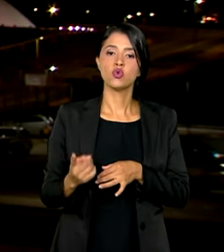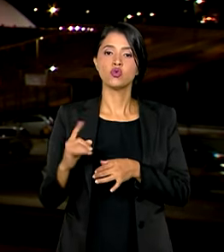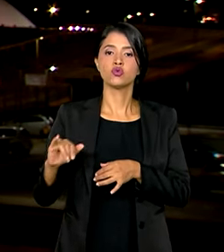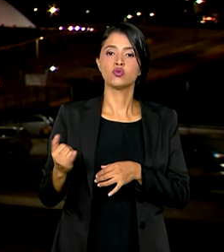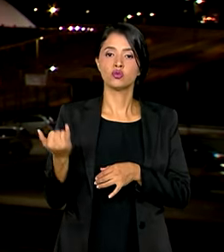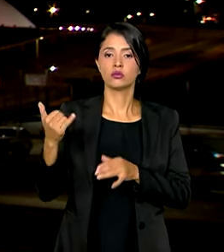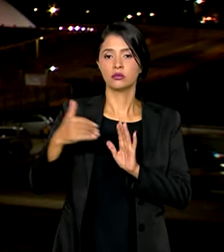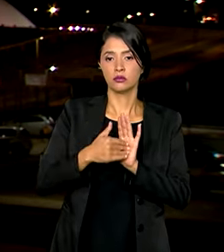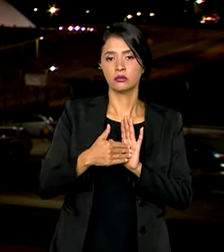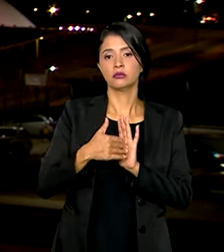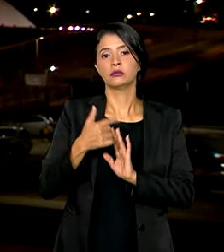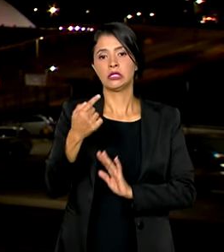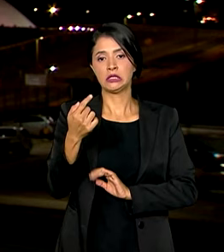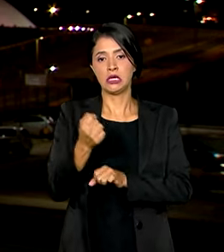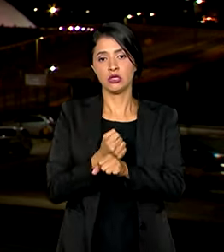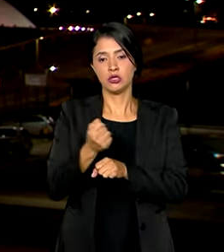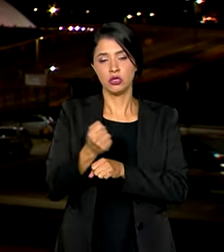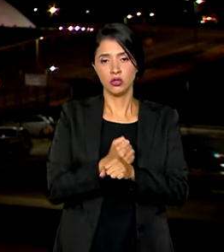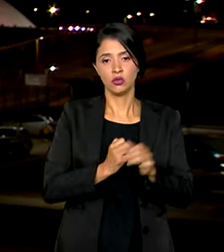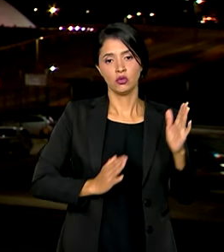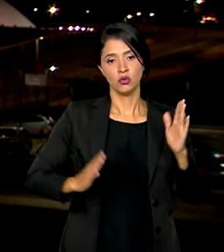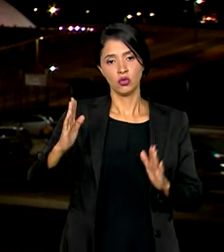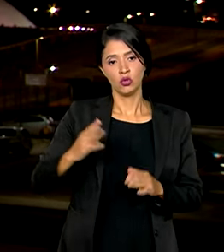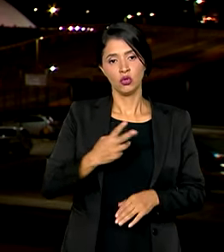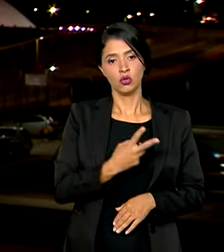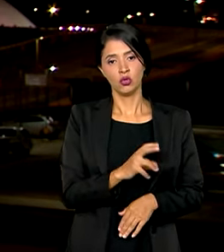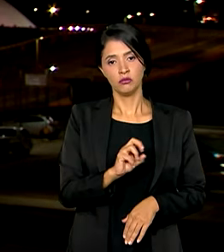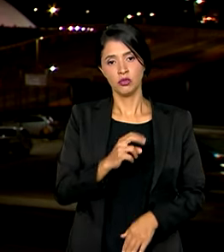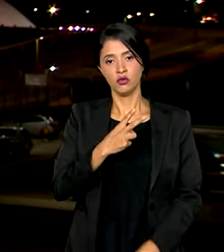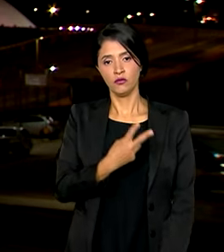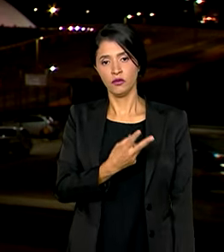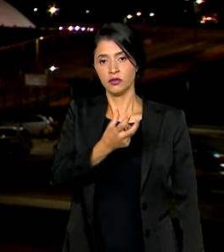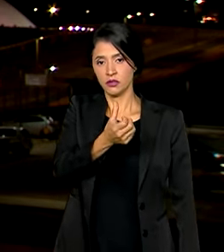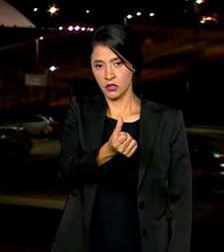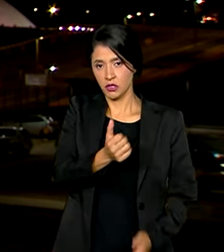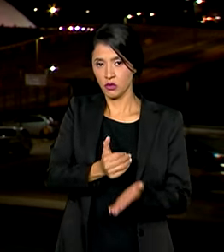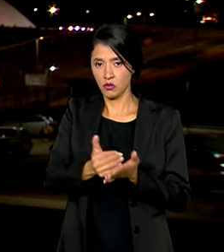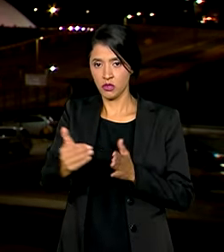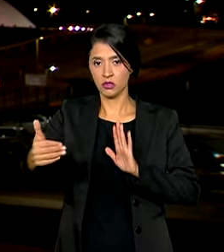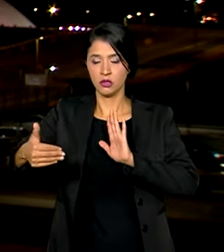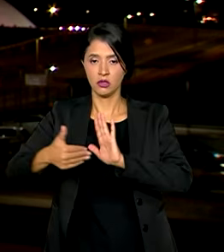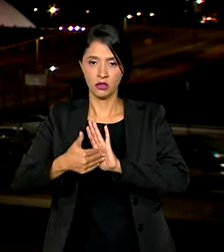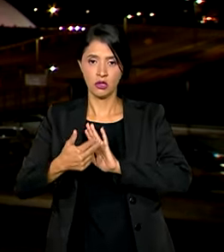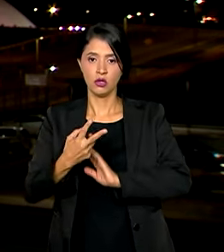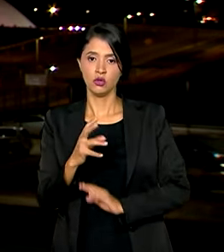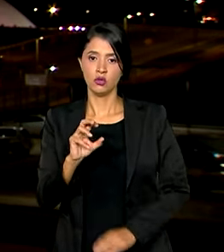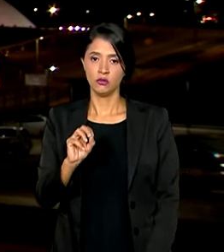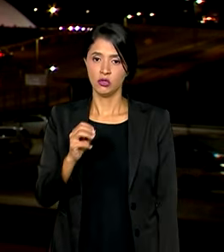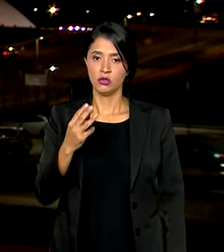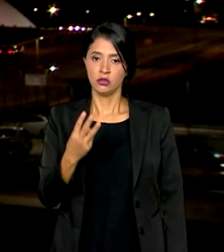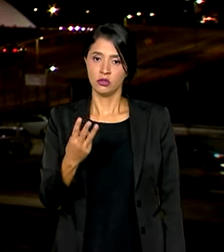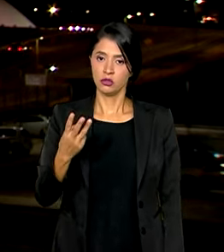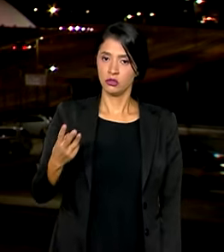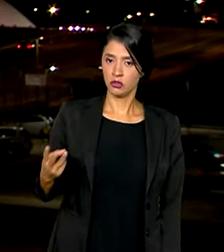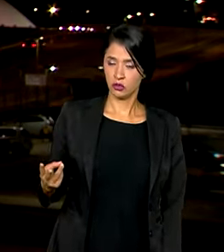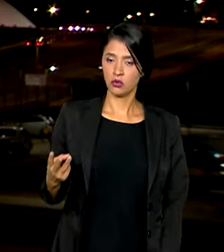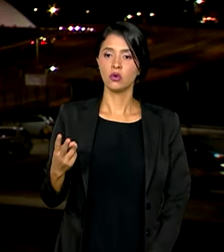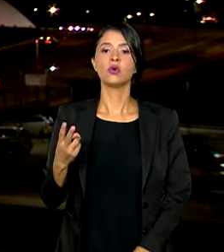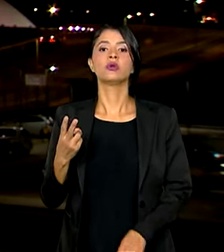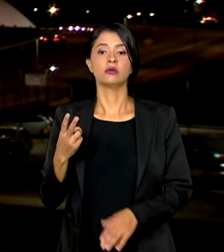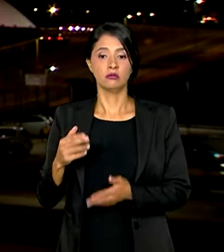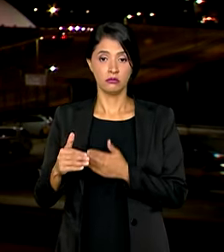durar até 7 anos, entre 2026, quando começa, até 2030. A partir